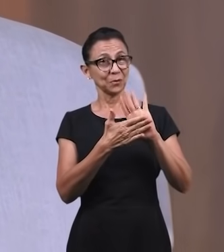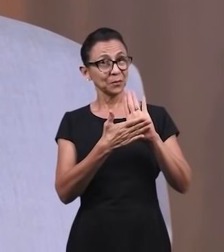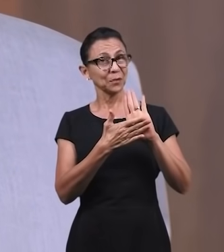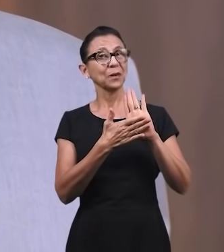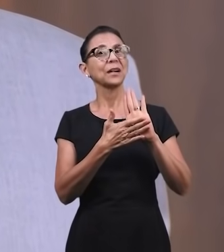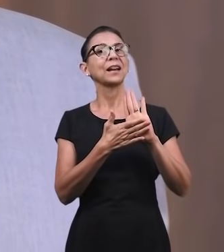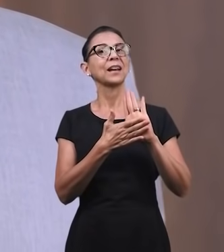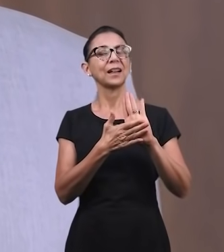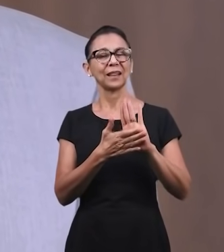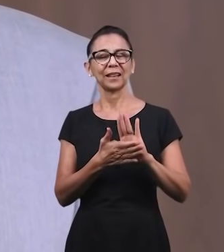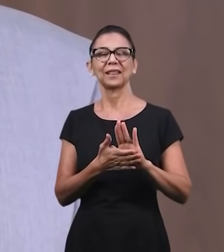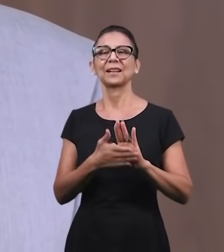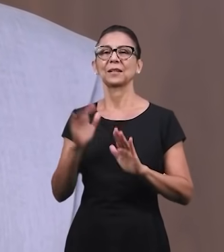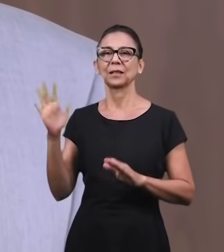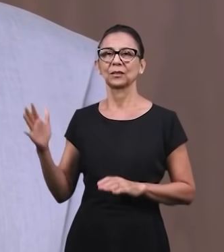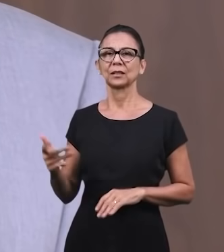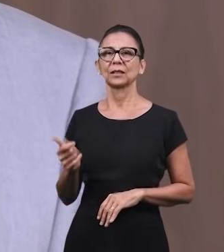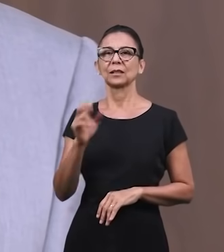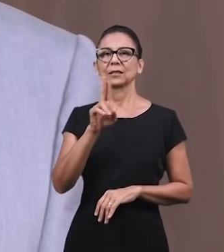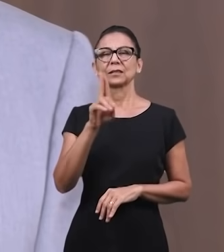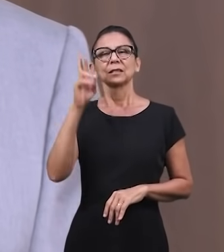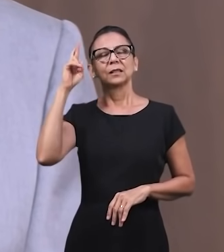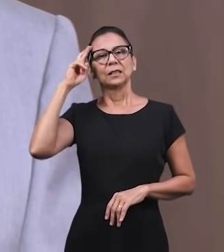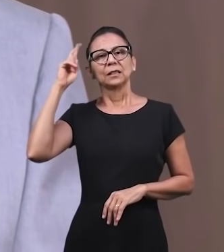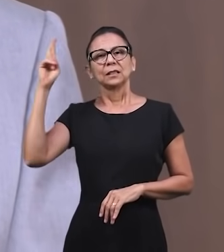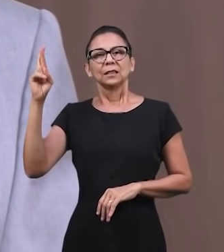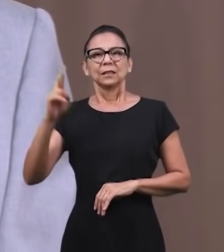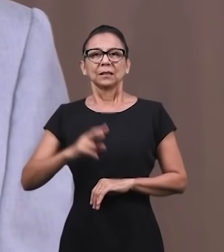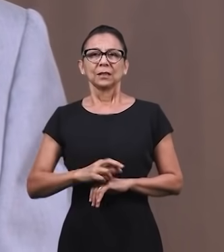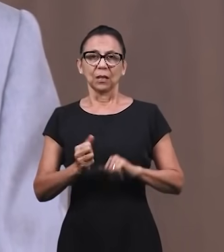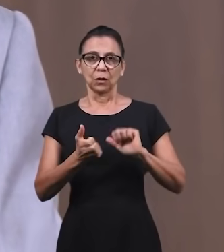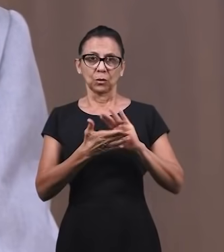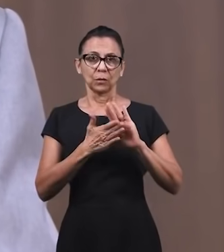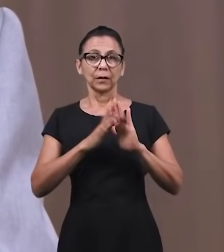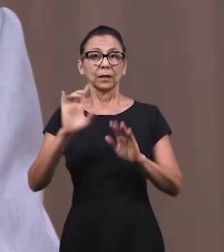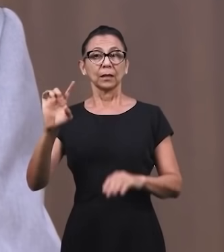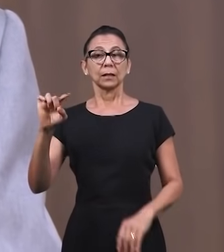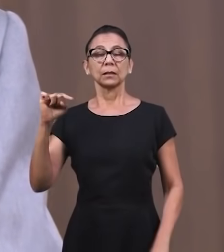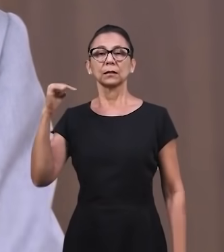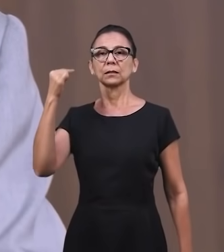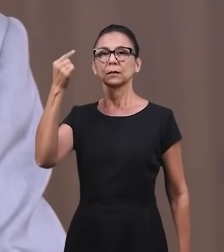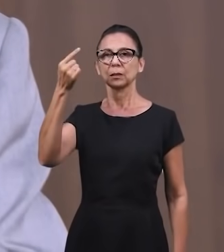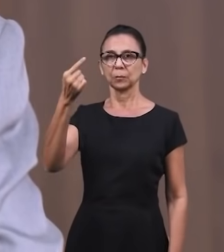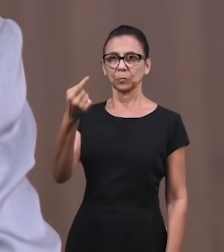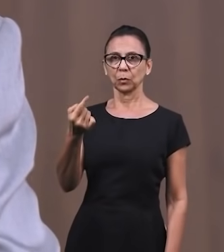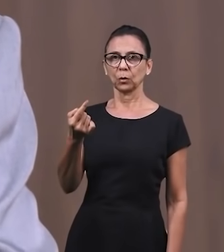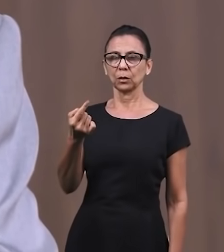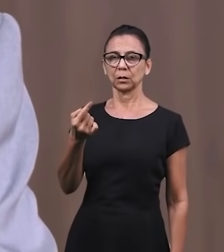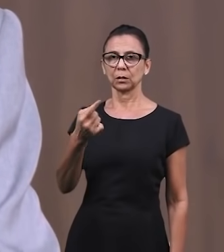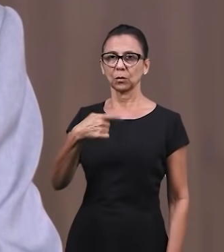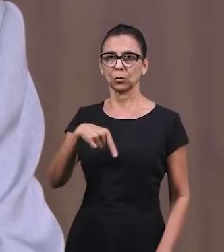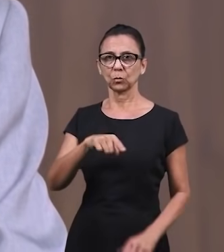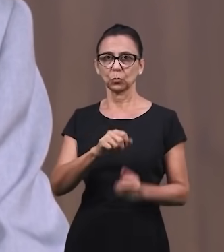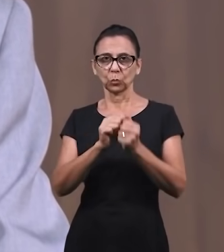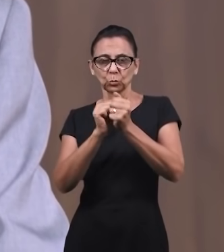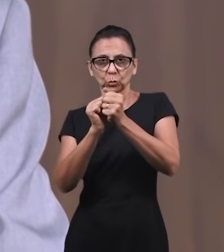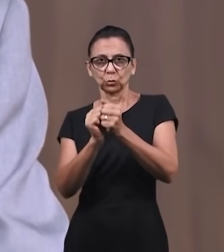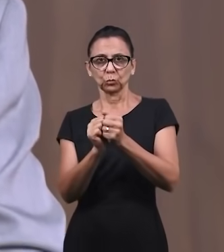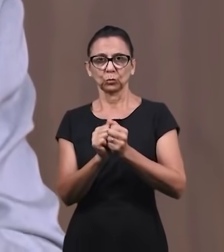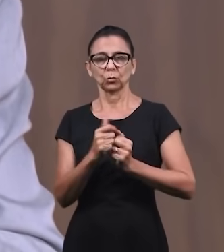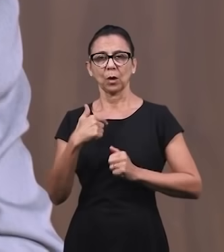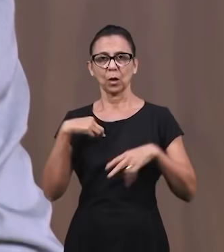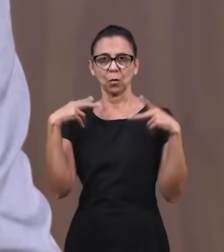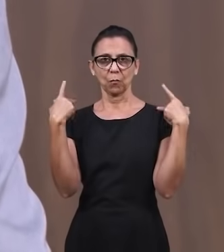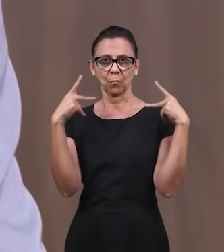hino, vamos cantar mais um louvor de adoração ao nome do Senhor. E na sequência desse louvor, nós vamos meditar juntos. Hoje